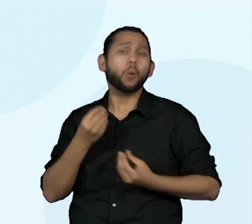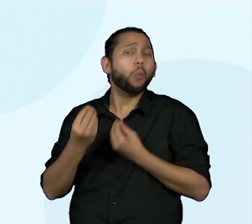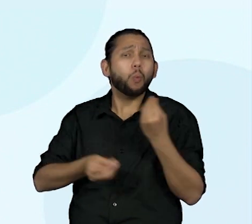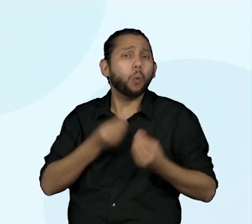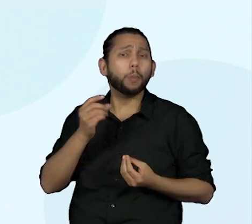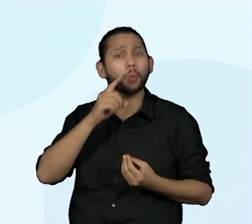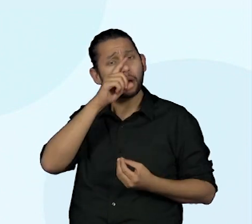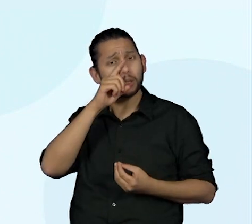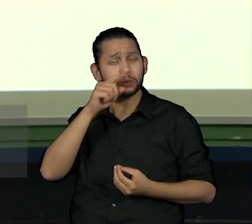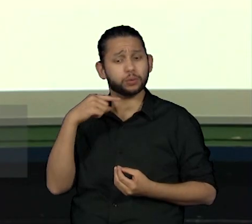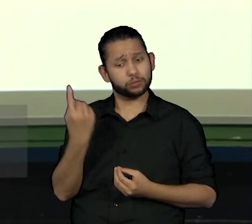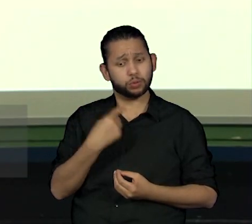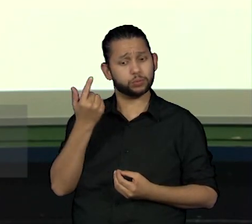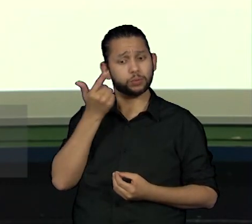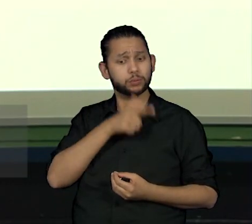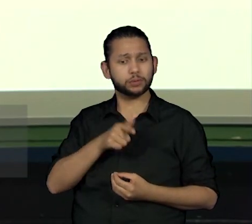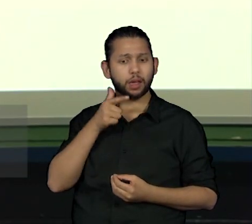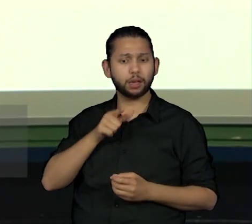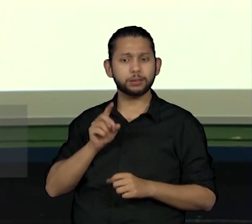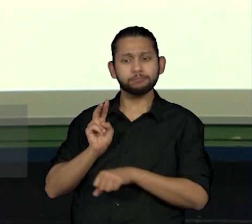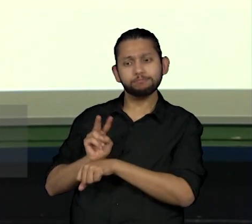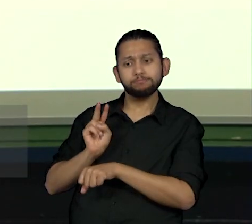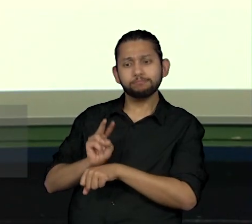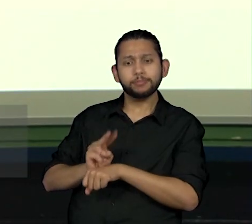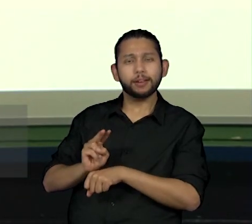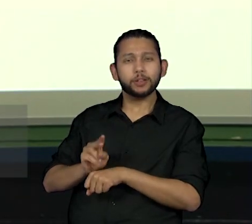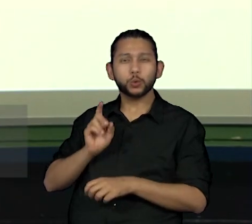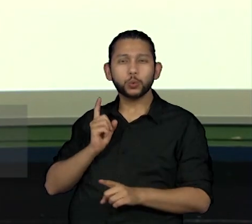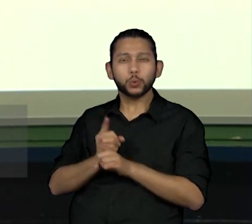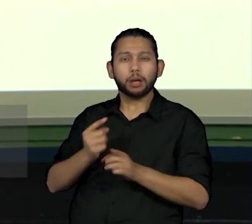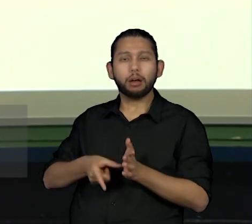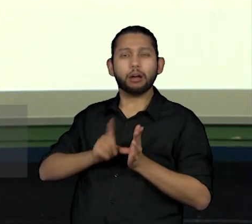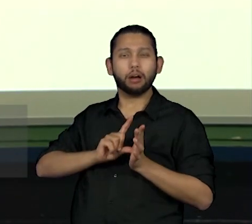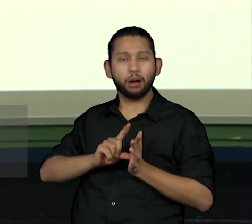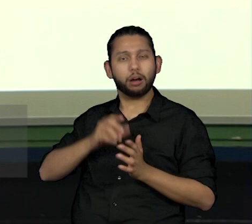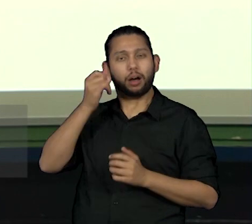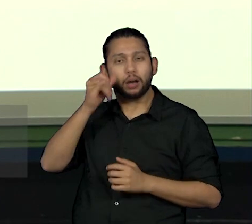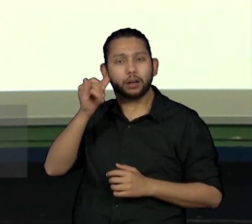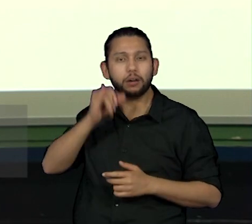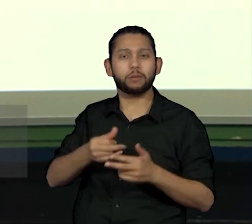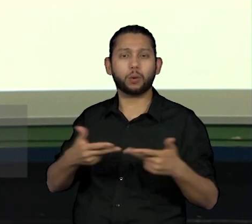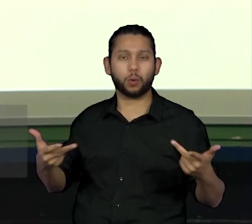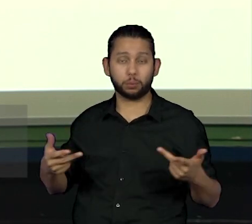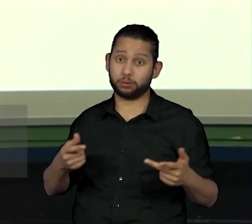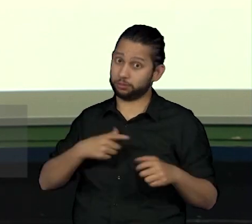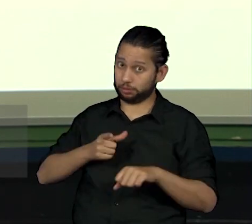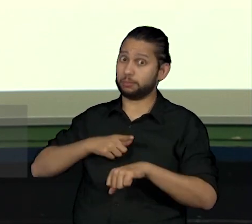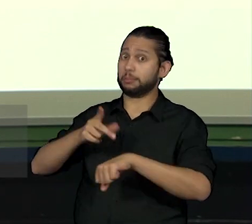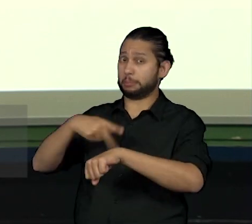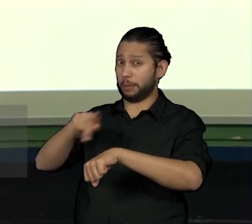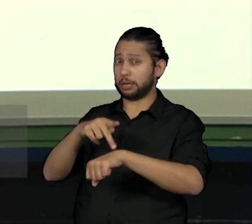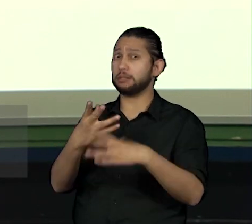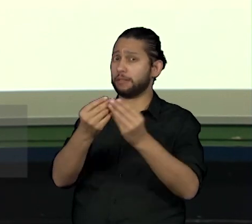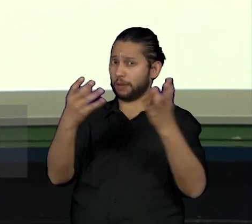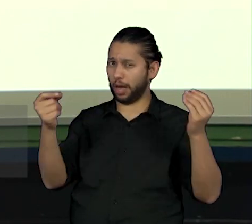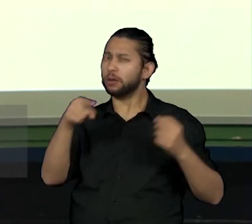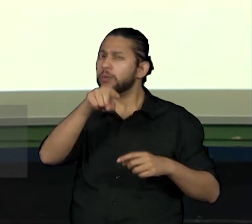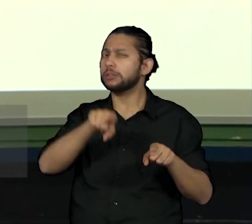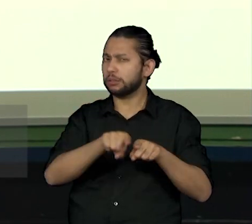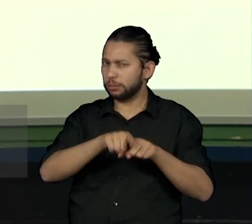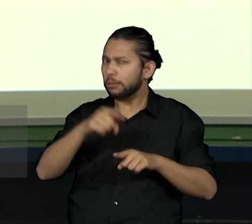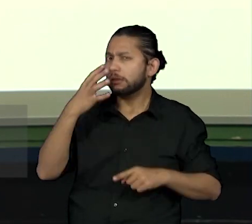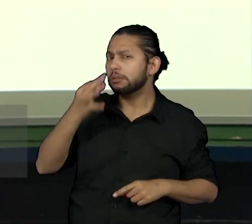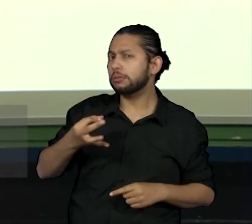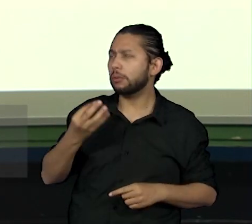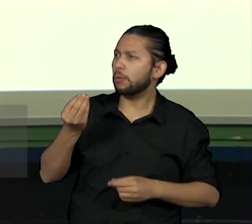prevenir desses riscos. Quais são as maneiras que muitos países utilizam, como que você também pode ficar atento se alguma coisa estiver